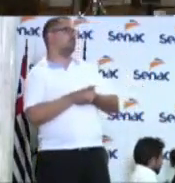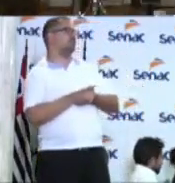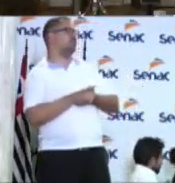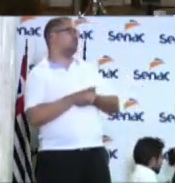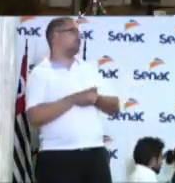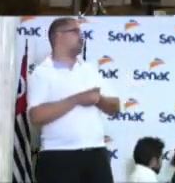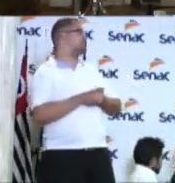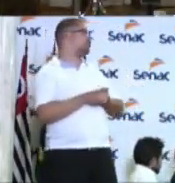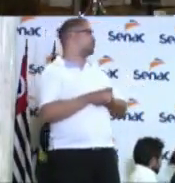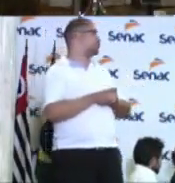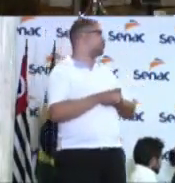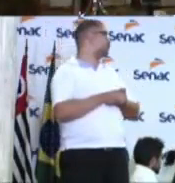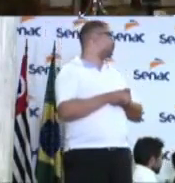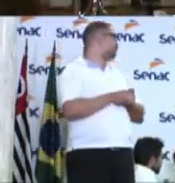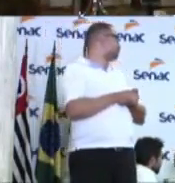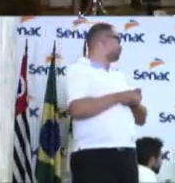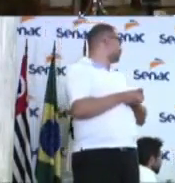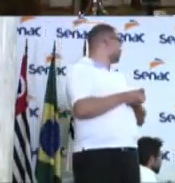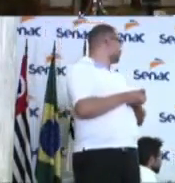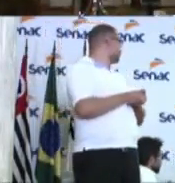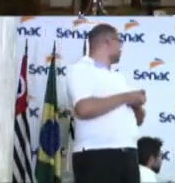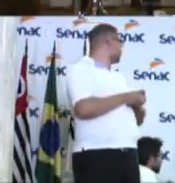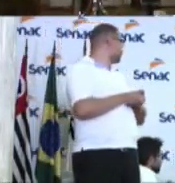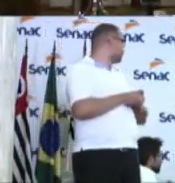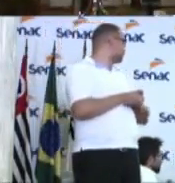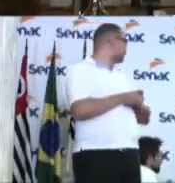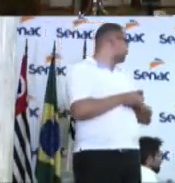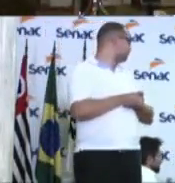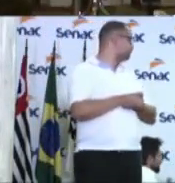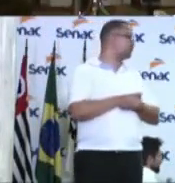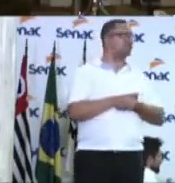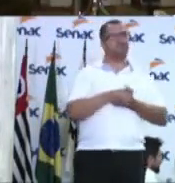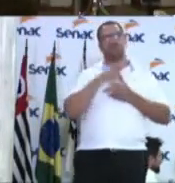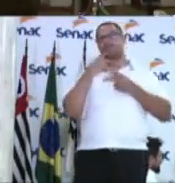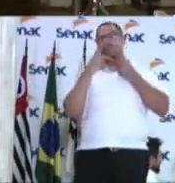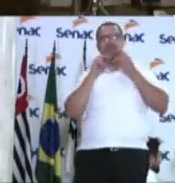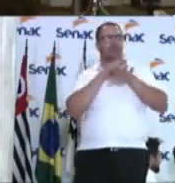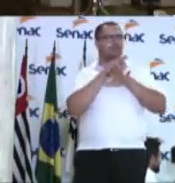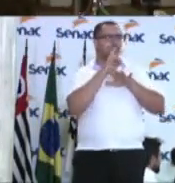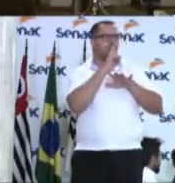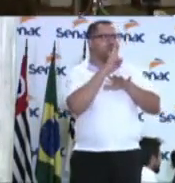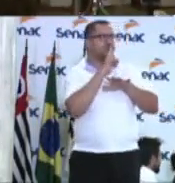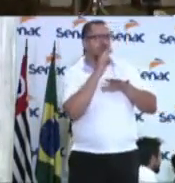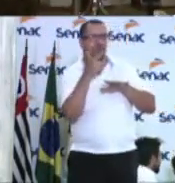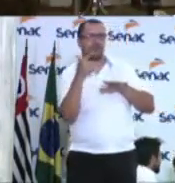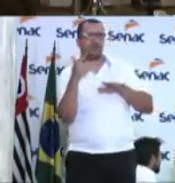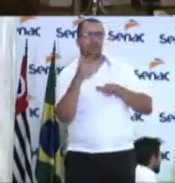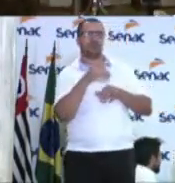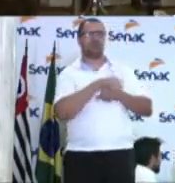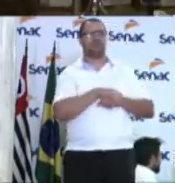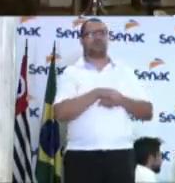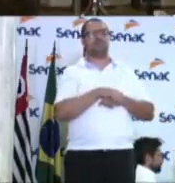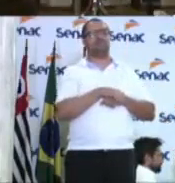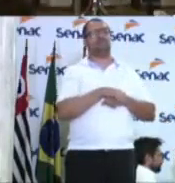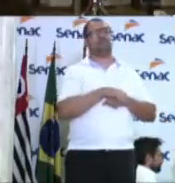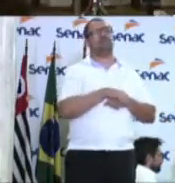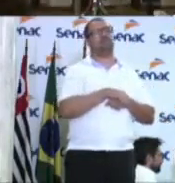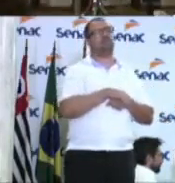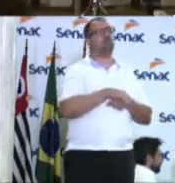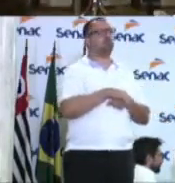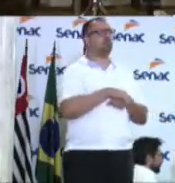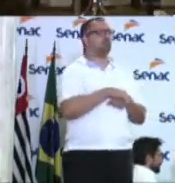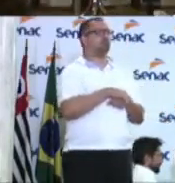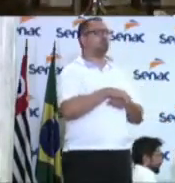Eu acho que não, ninguém vai falar. Falou em diversidade. Acabou a segunda. Acho que a gente,